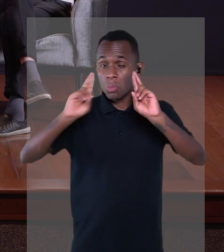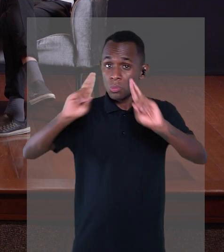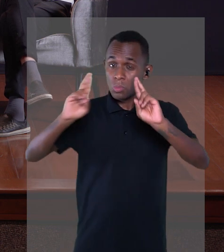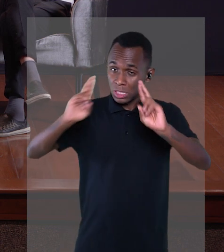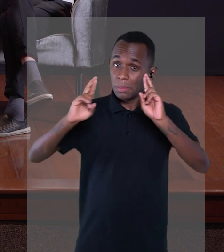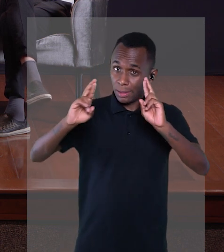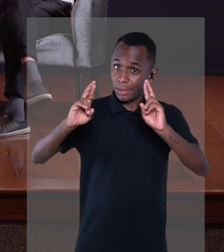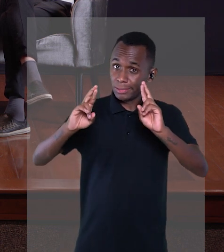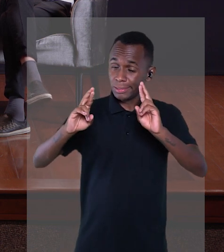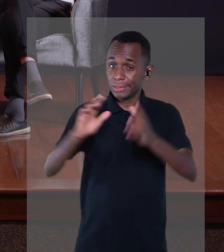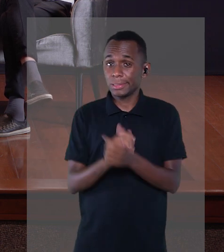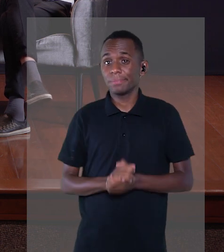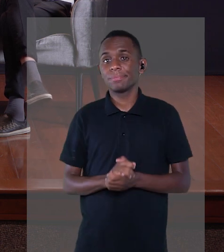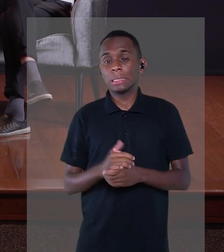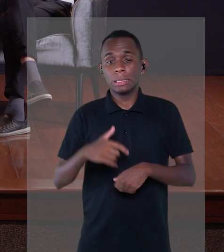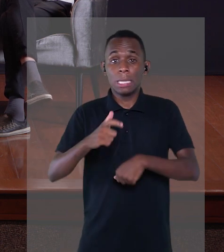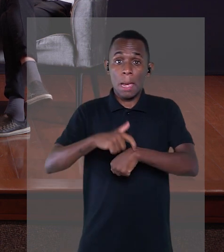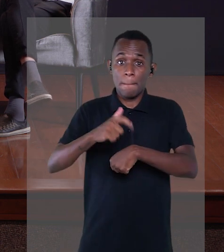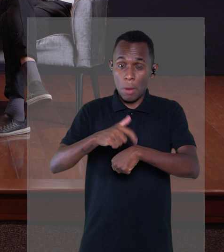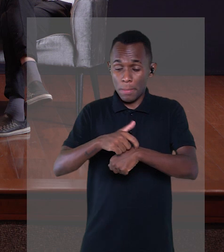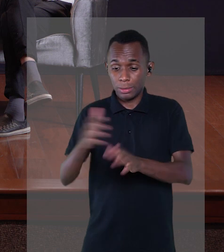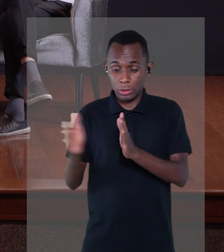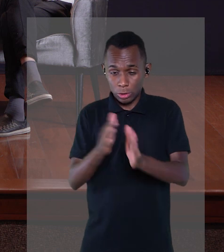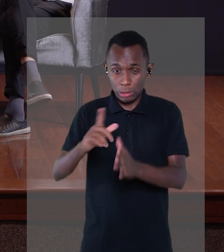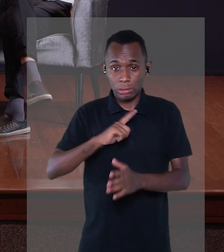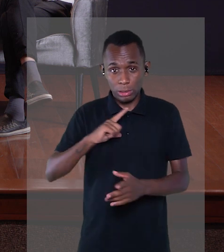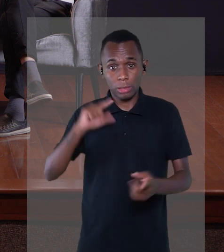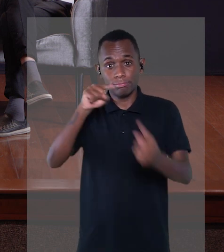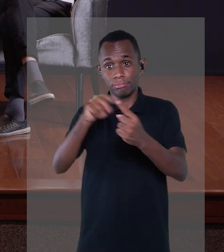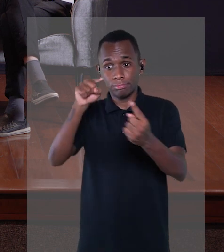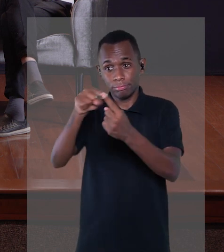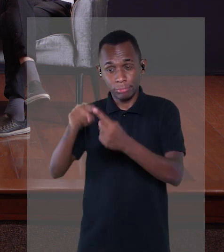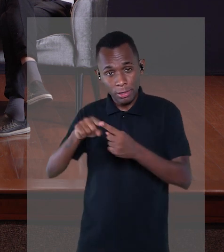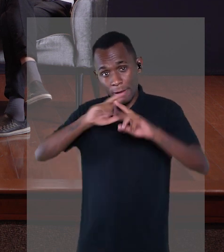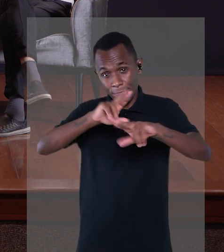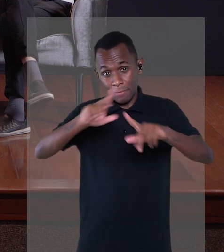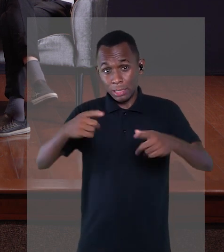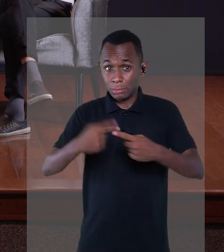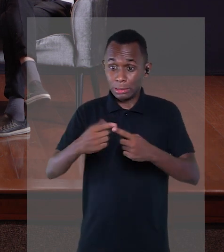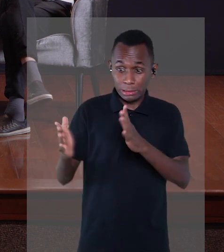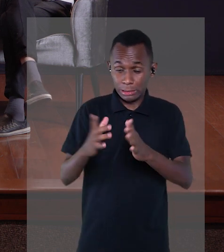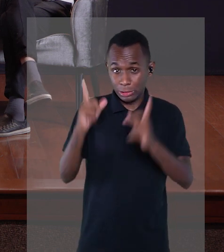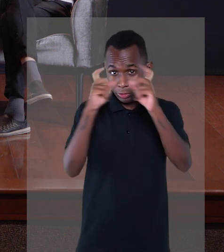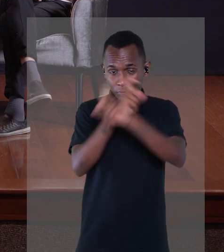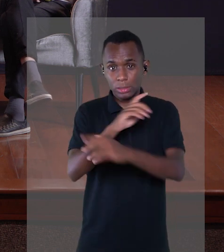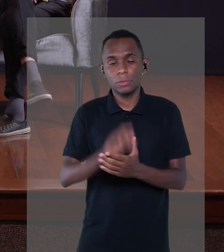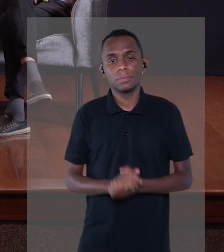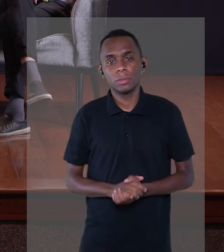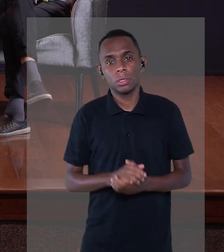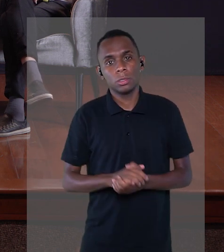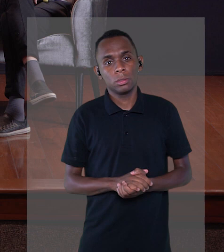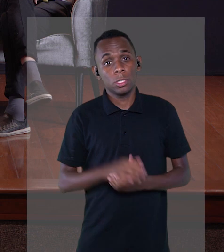né? Nesse momento que a gente tem tantas razões para estar pessimista no mundo. Só até